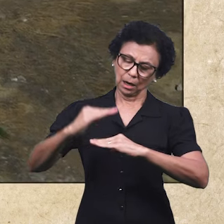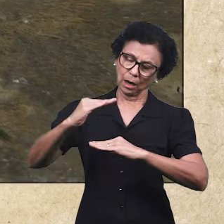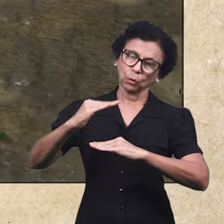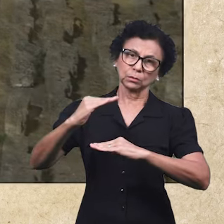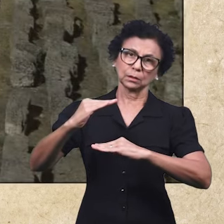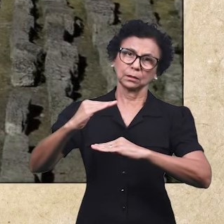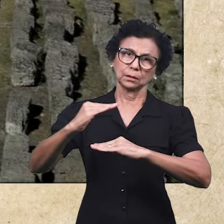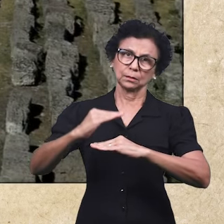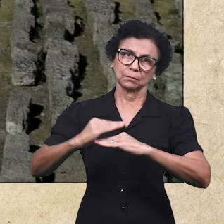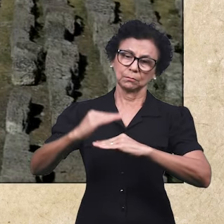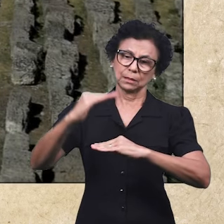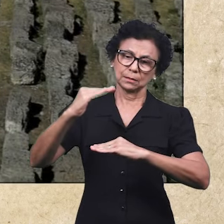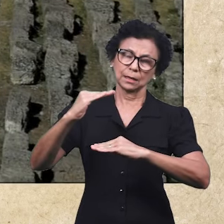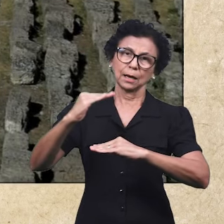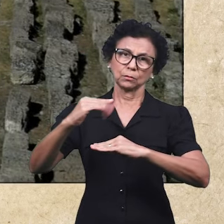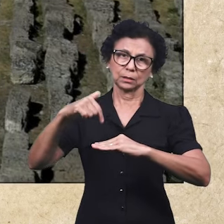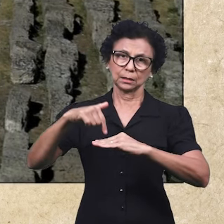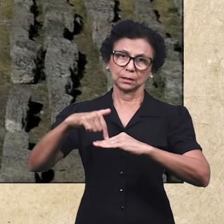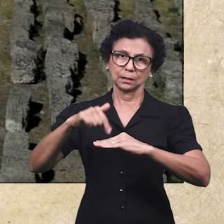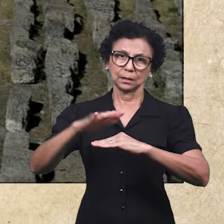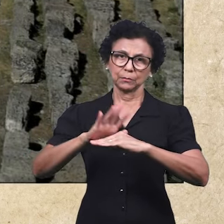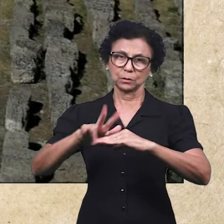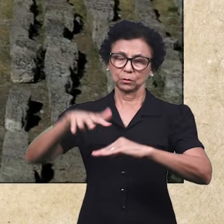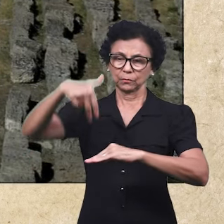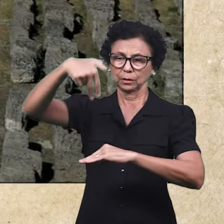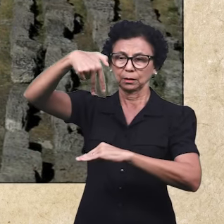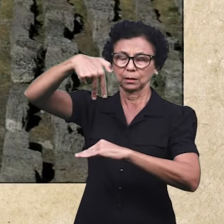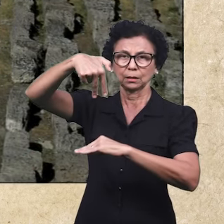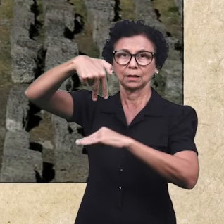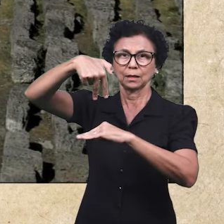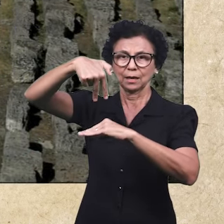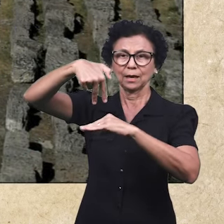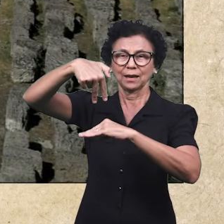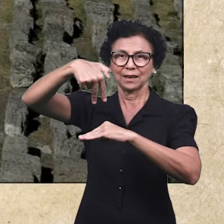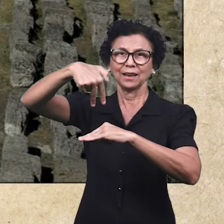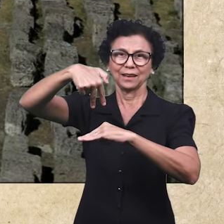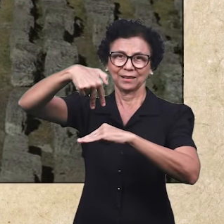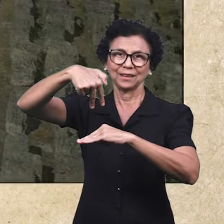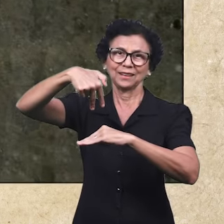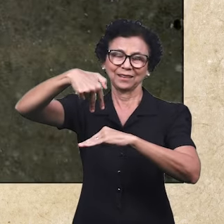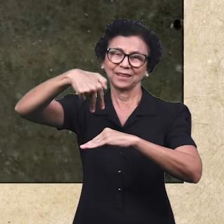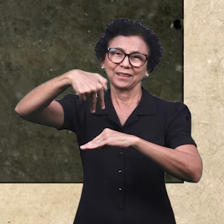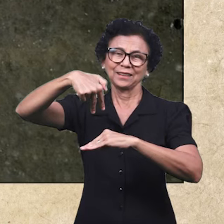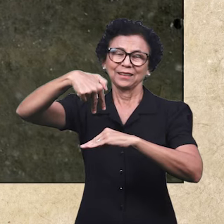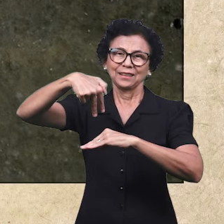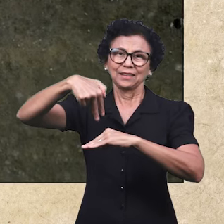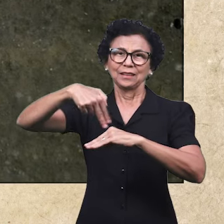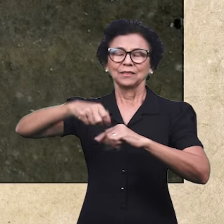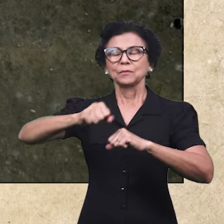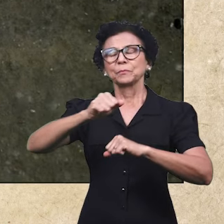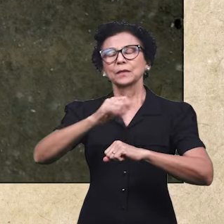um local onde a pessoa ficava mais alto dos que estivessem... Um tablado, que estivessem